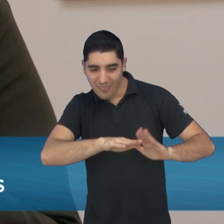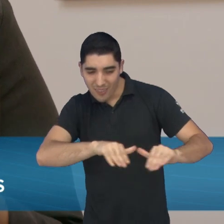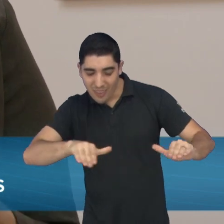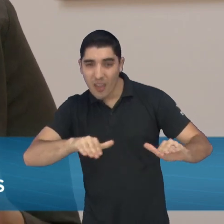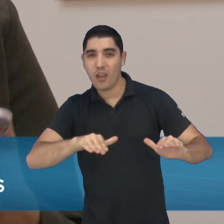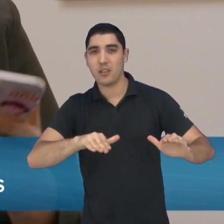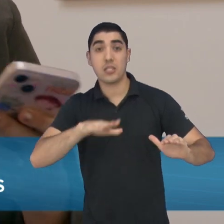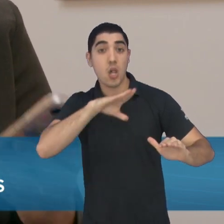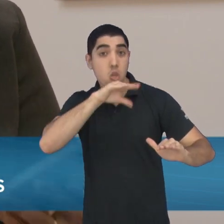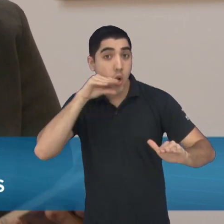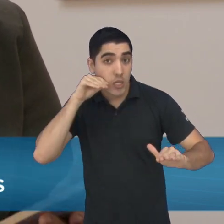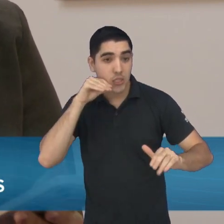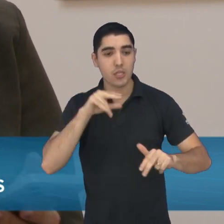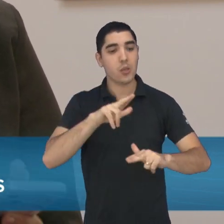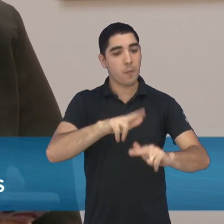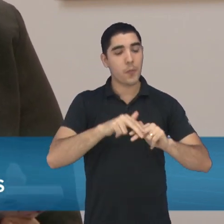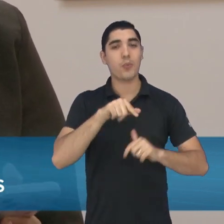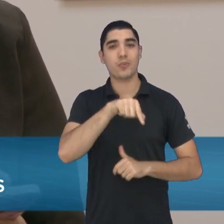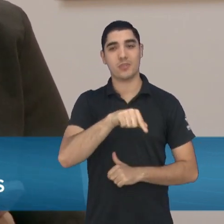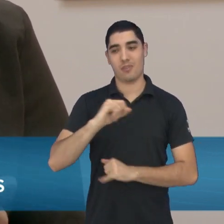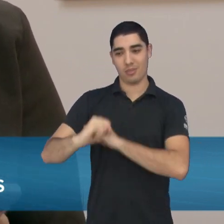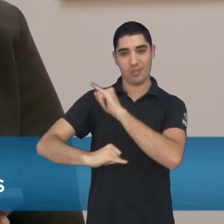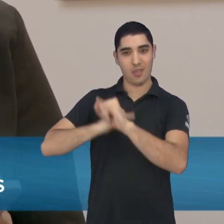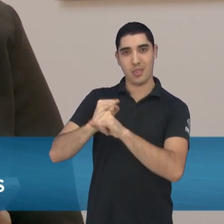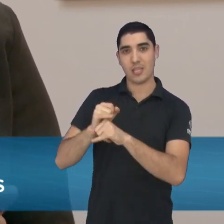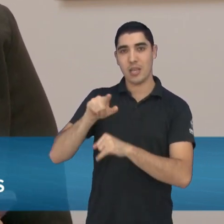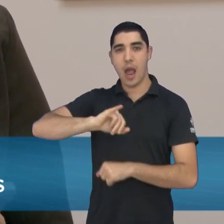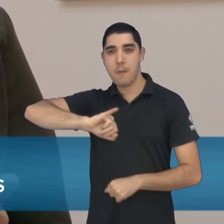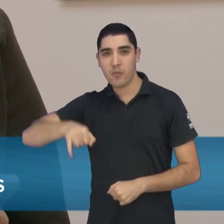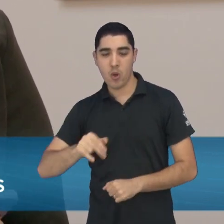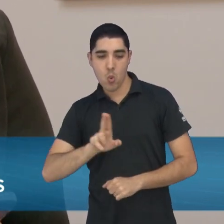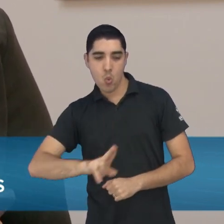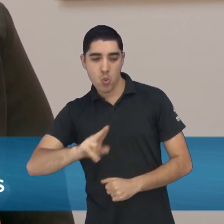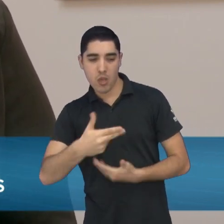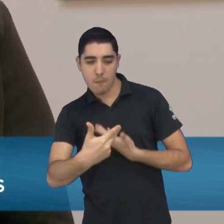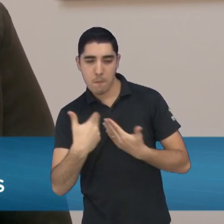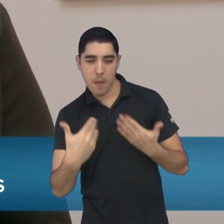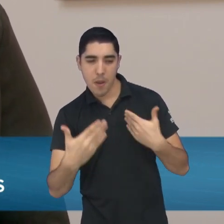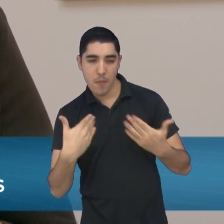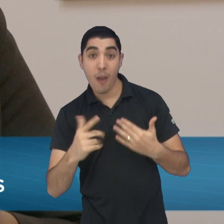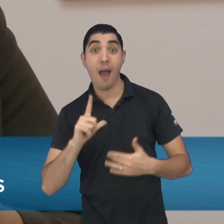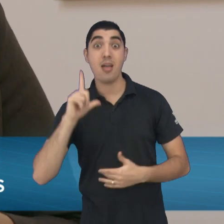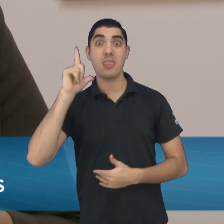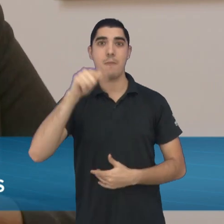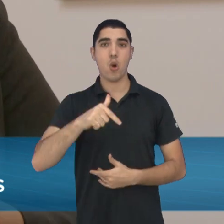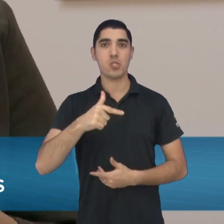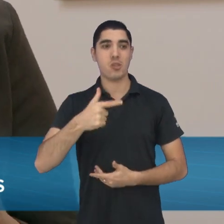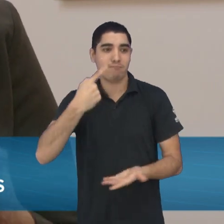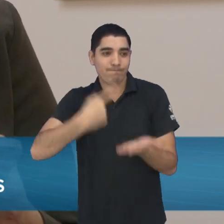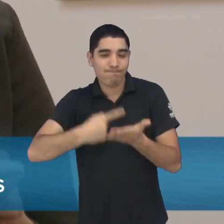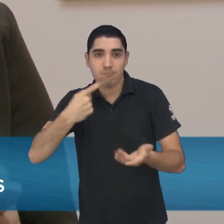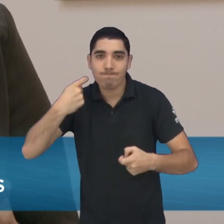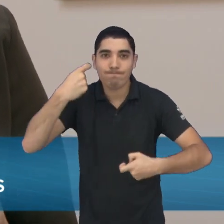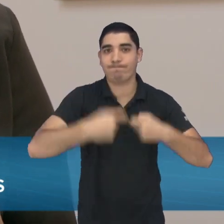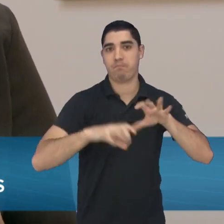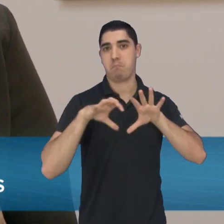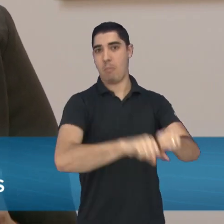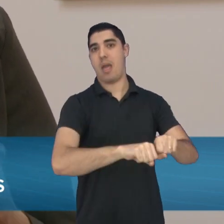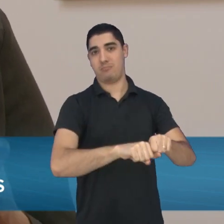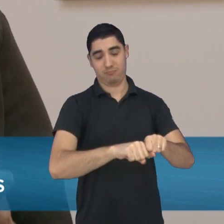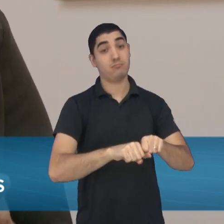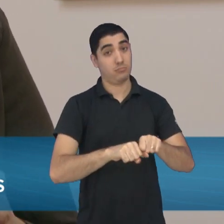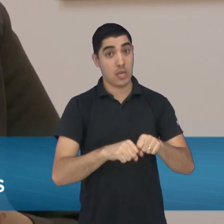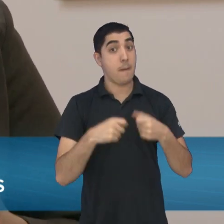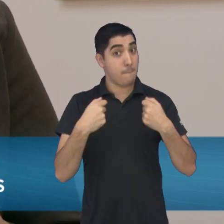adolescentes por meio da forma online também é um fator de risco, onde as crianças precisam ser monitoradas, os